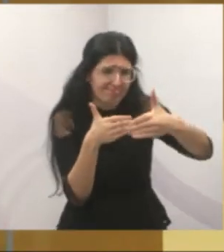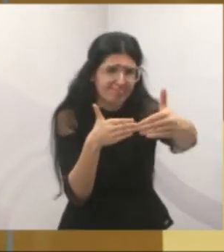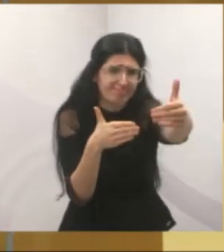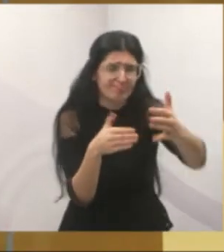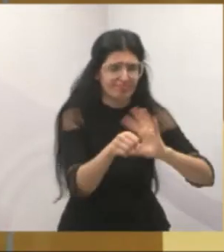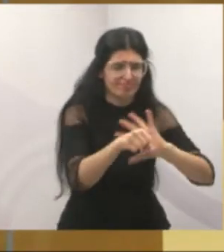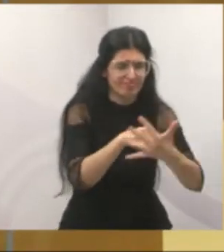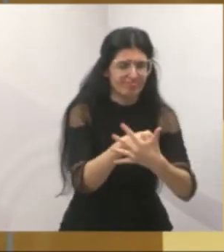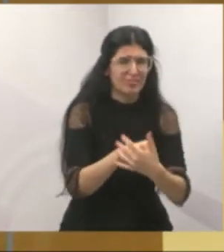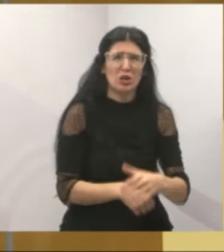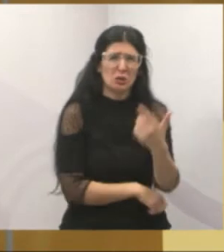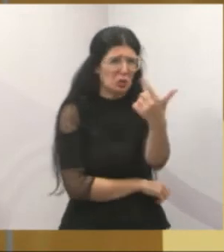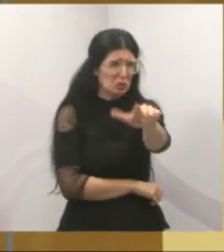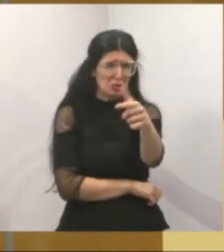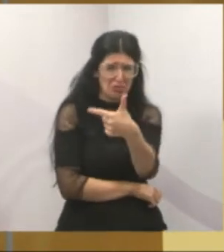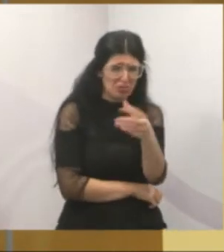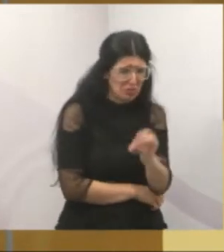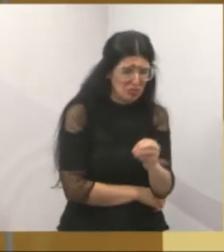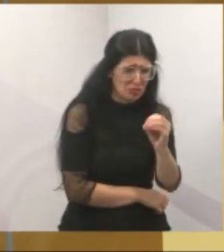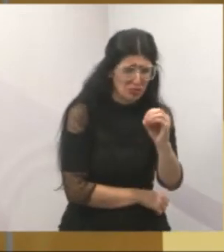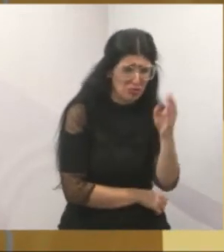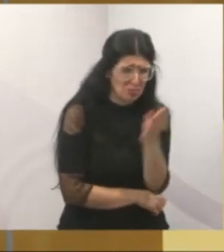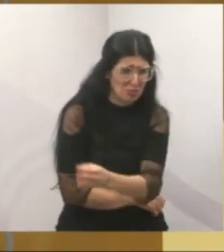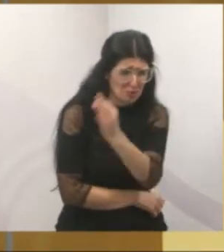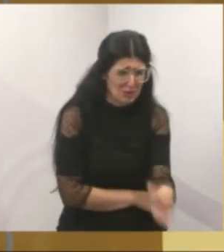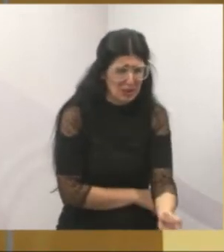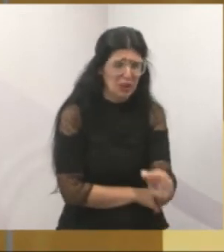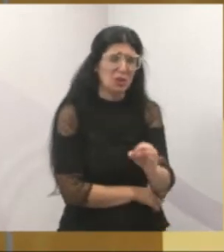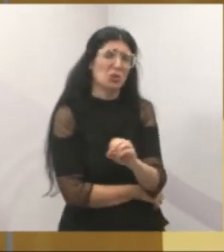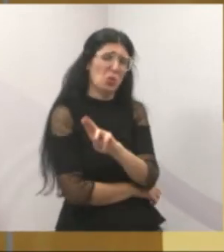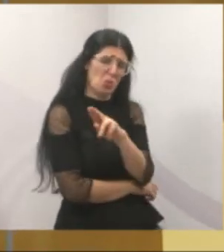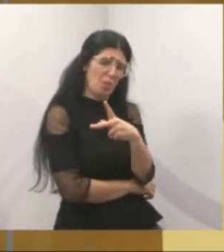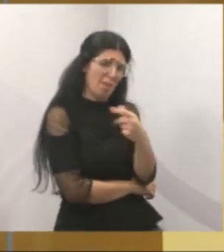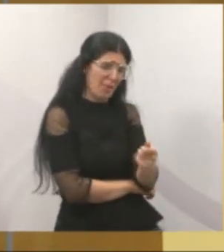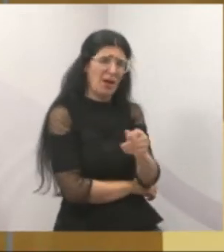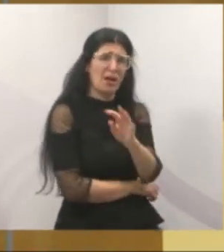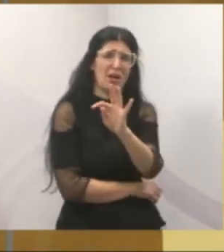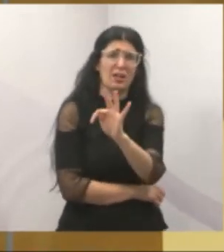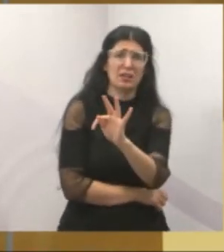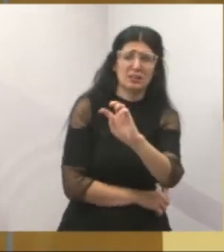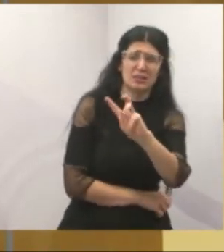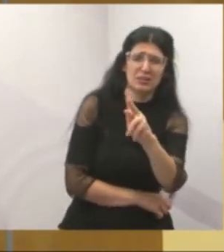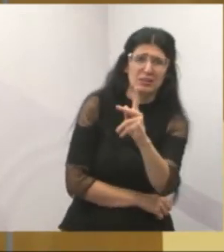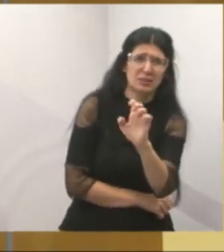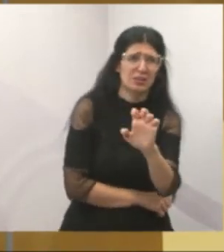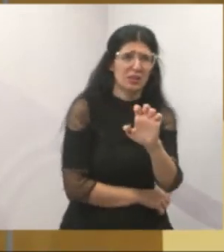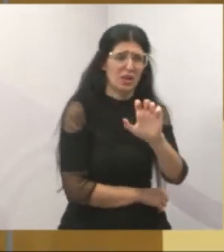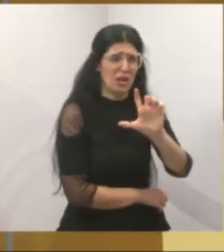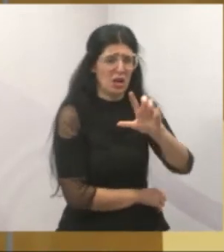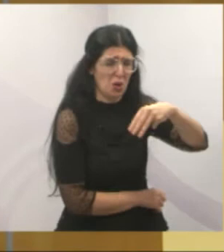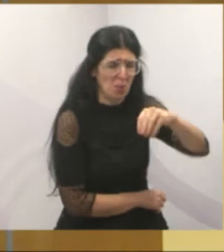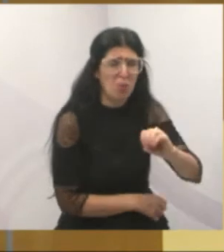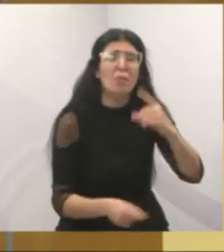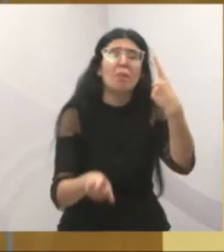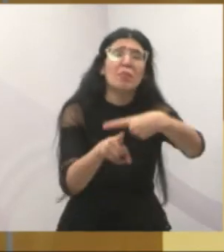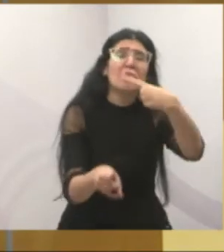tem 20% da capacidade da UPA Dr. Telmo. Por quê? Pegar um recurso